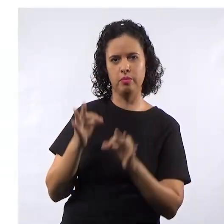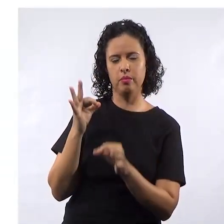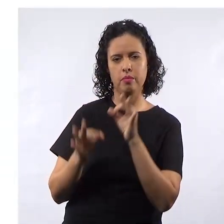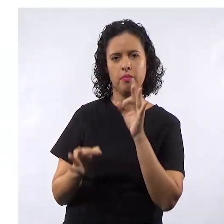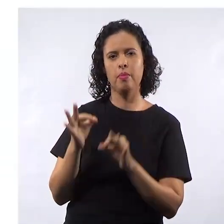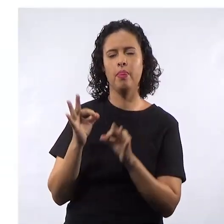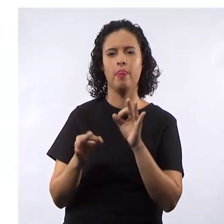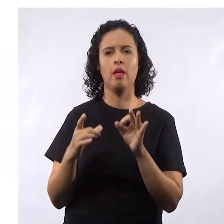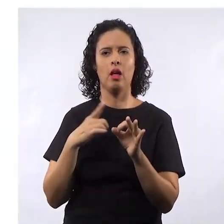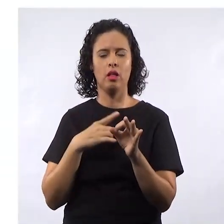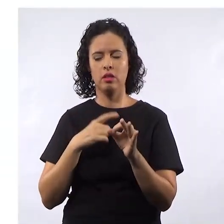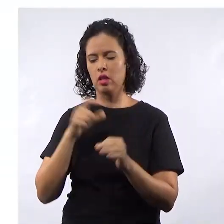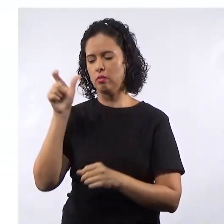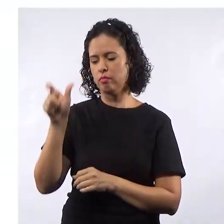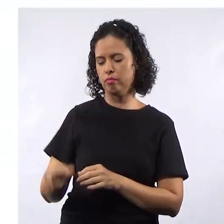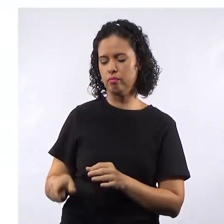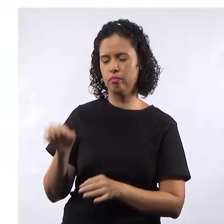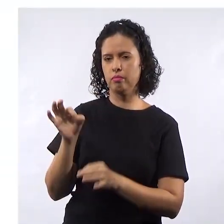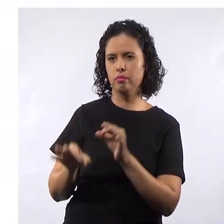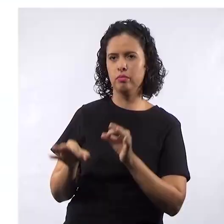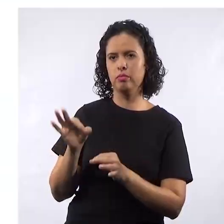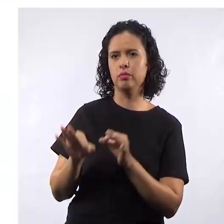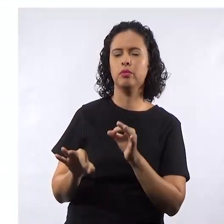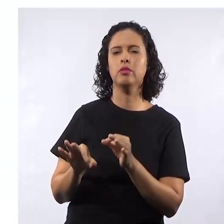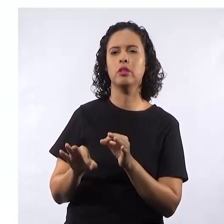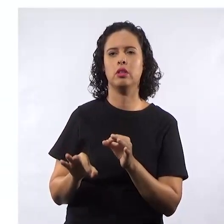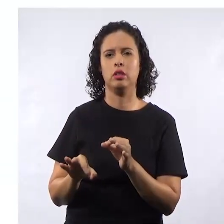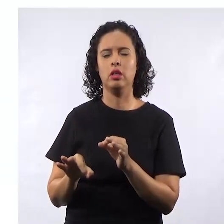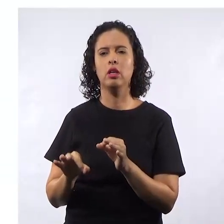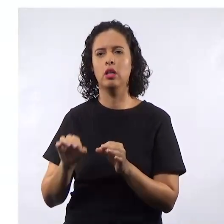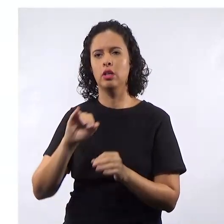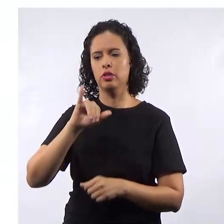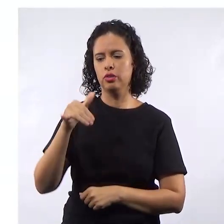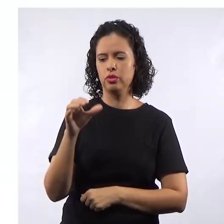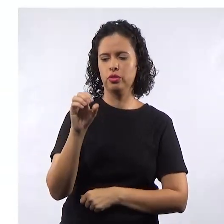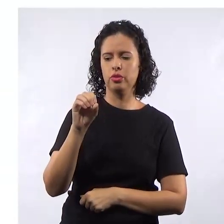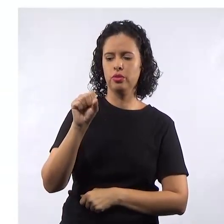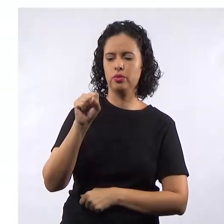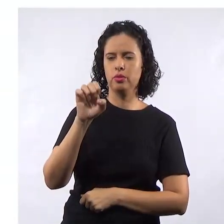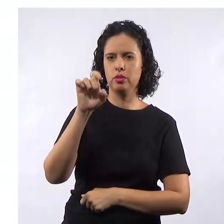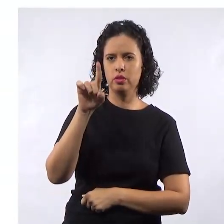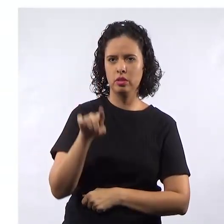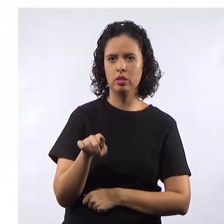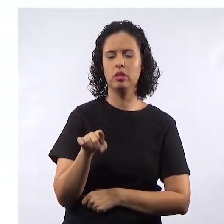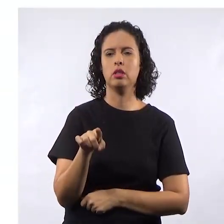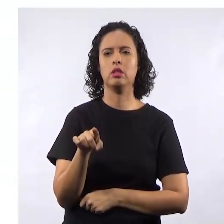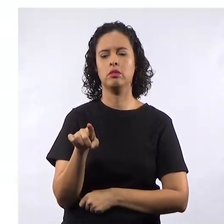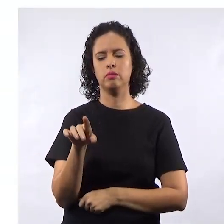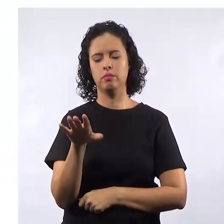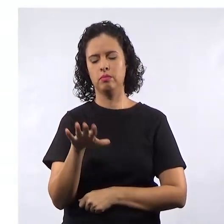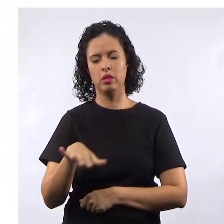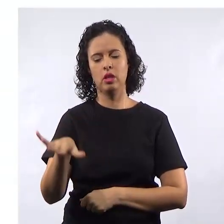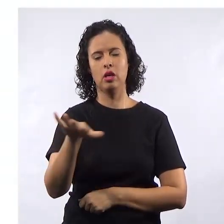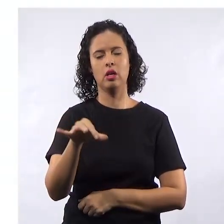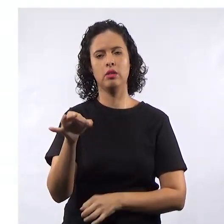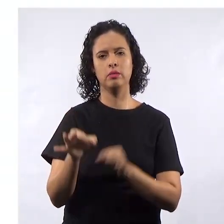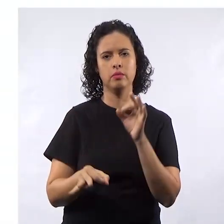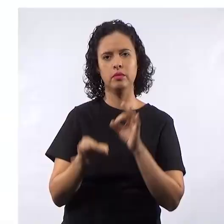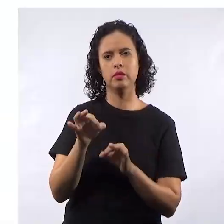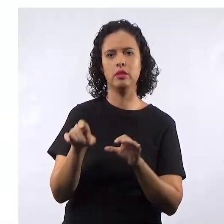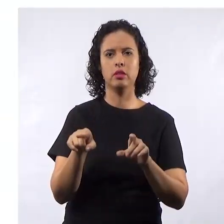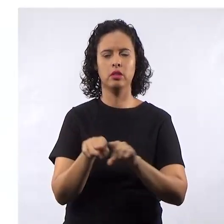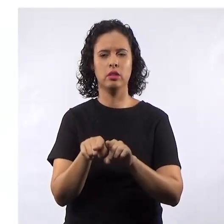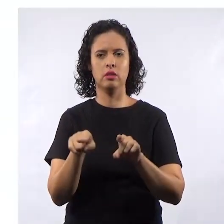aí doutrinadores, né? Como, por exemplo, José Afonso da Silva, que é um doutrinador lá do direito constitucional. Temos aí, por